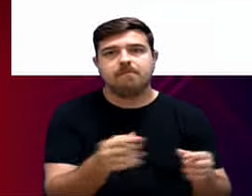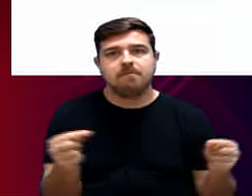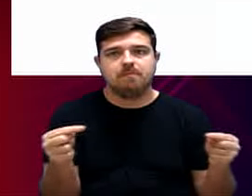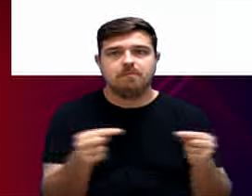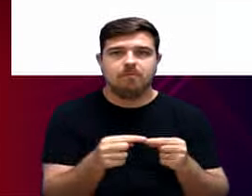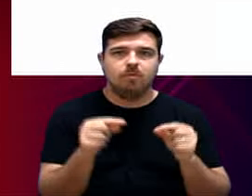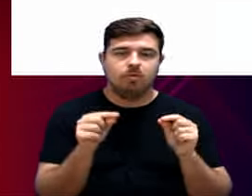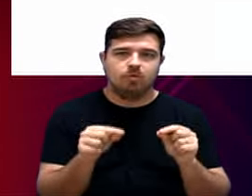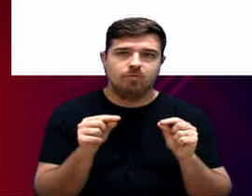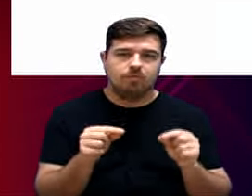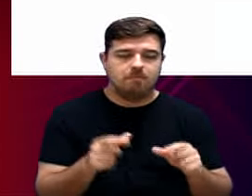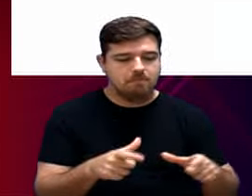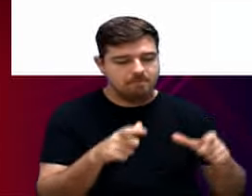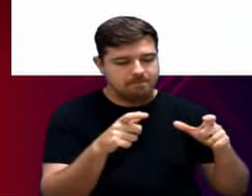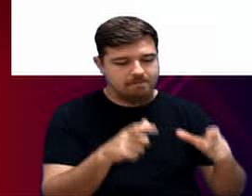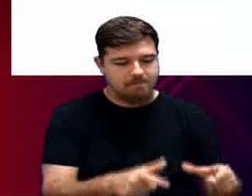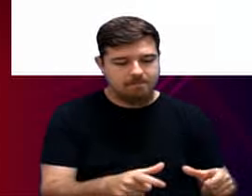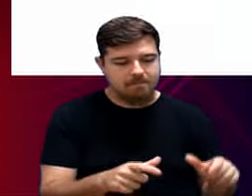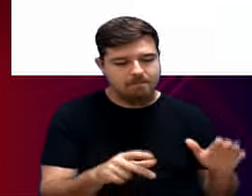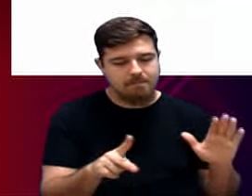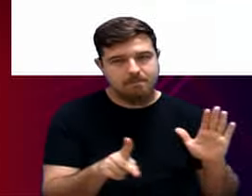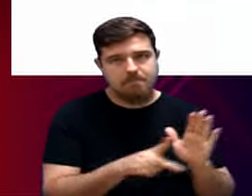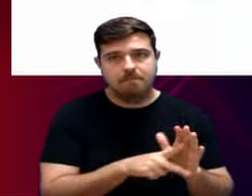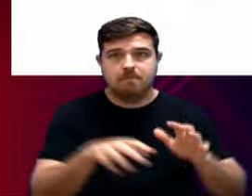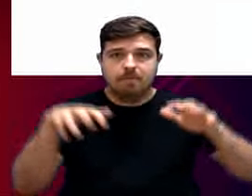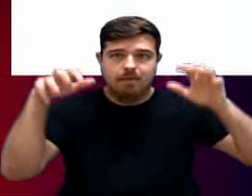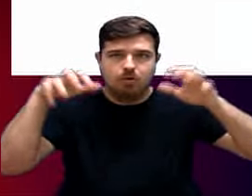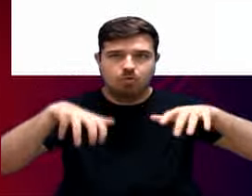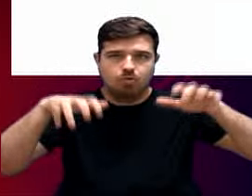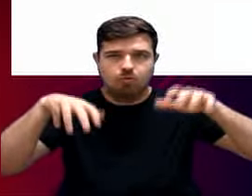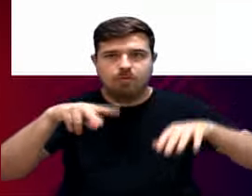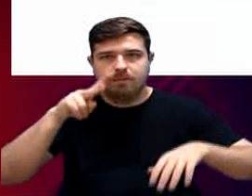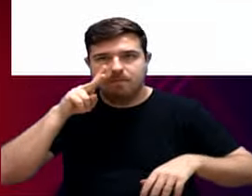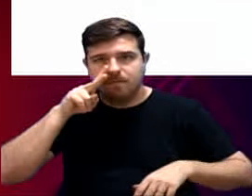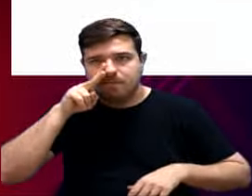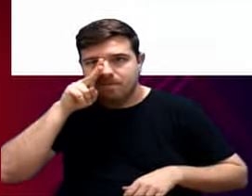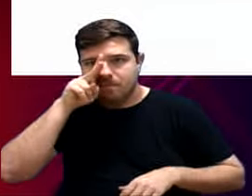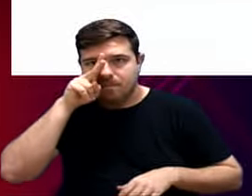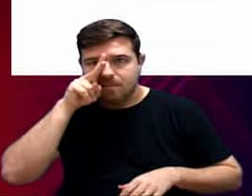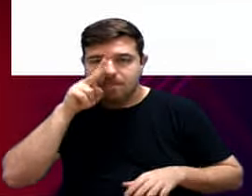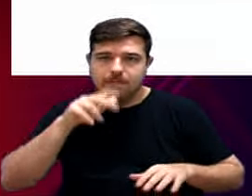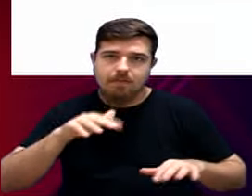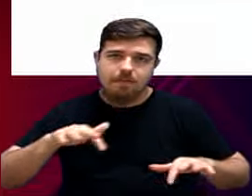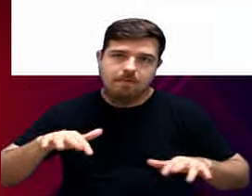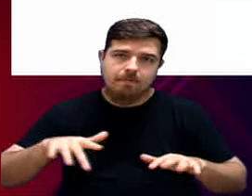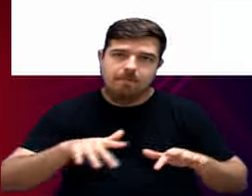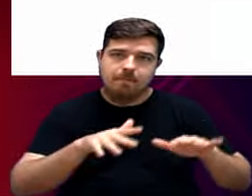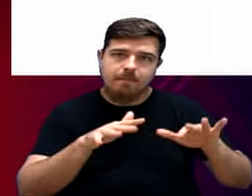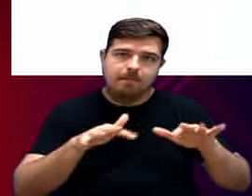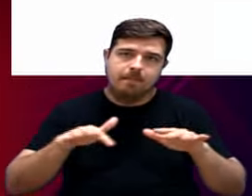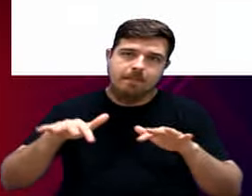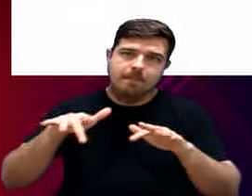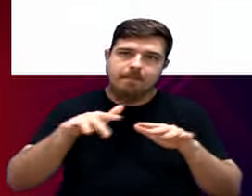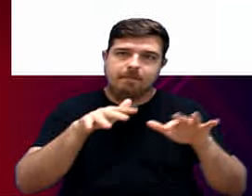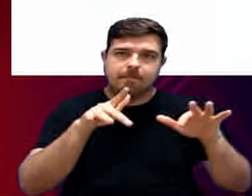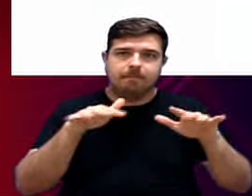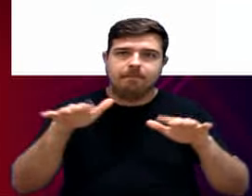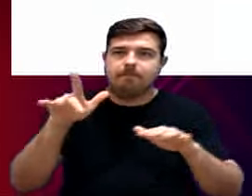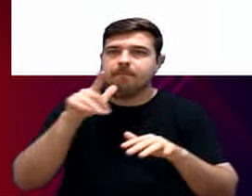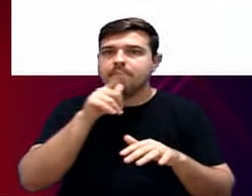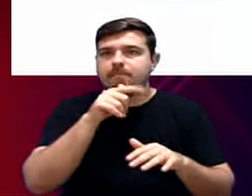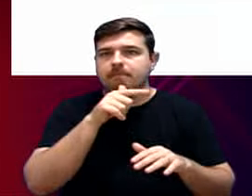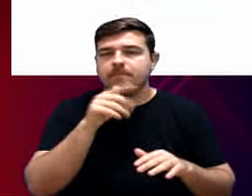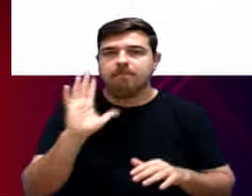exatamente os locais eh quando de chuvas mais intensas T algum problema de inundação ou